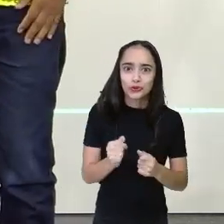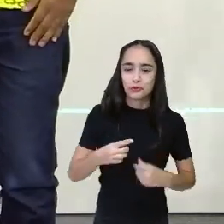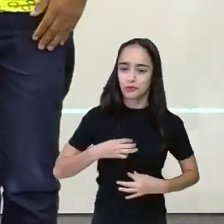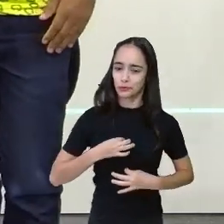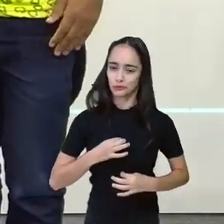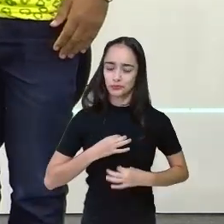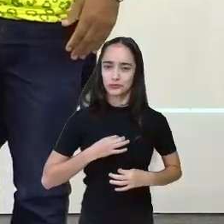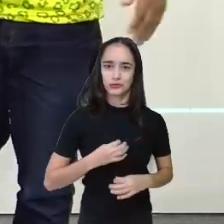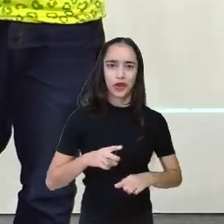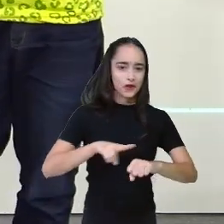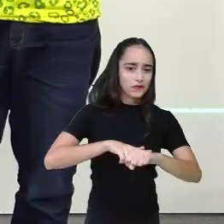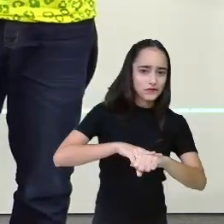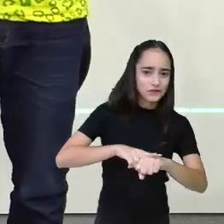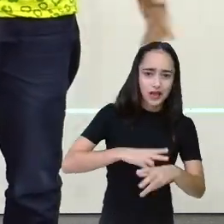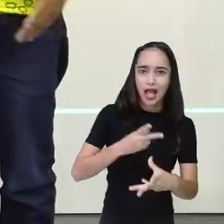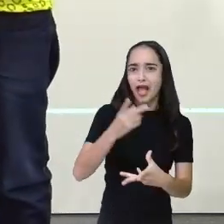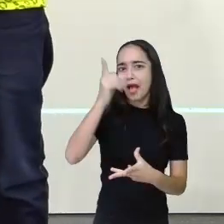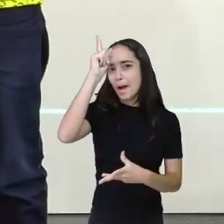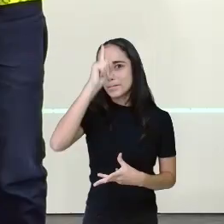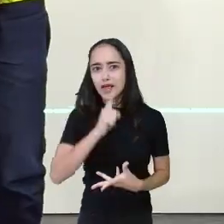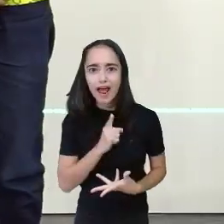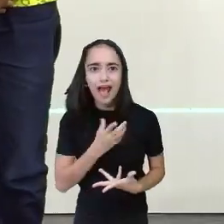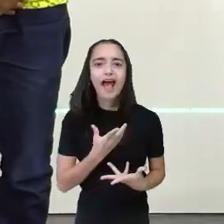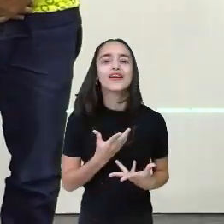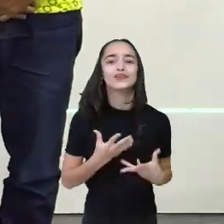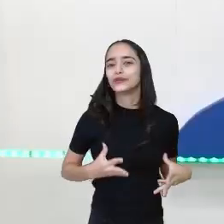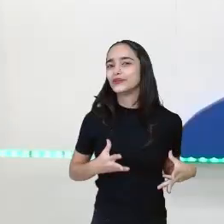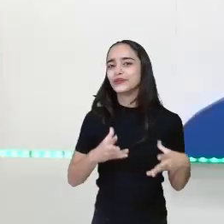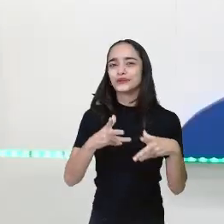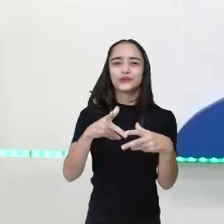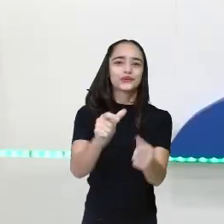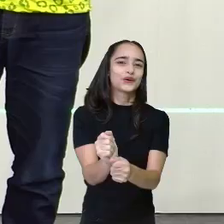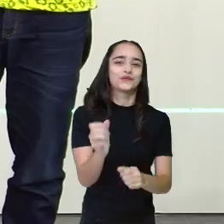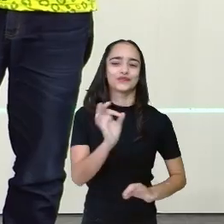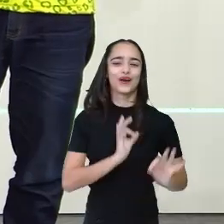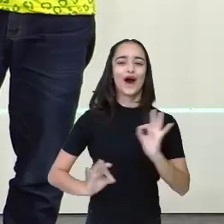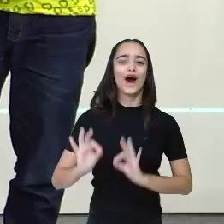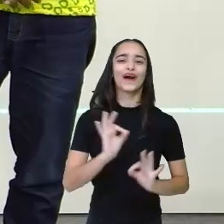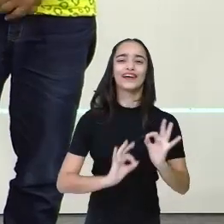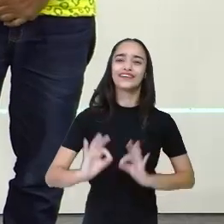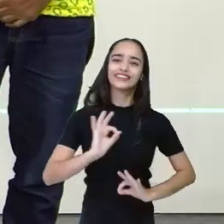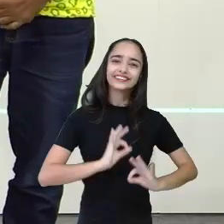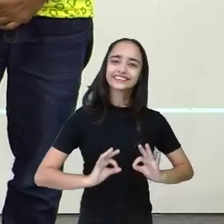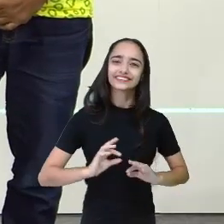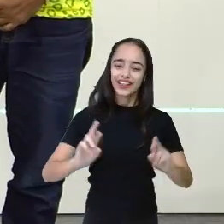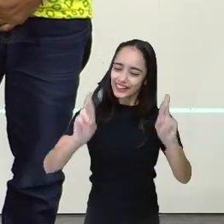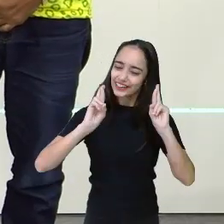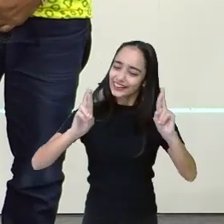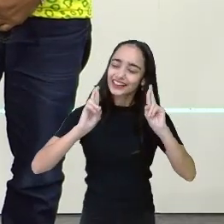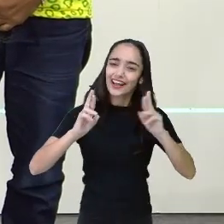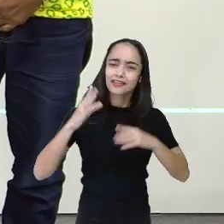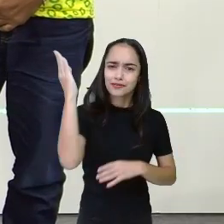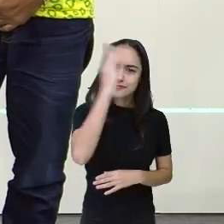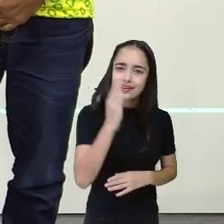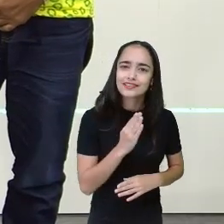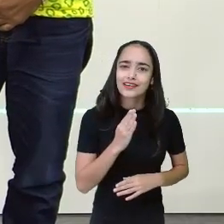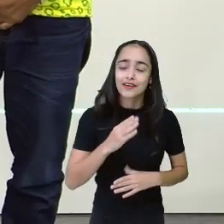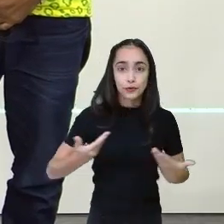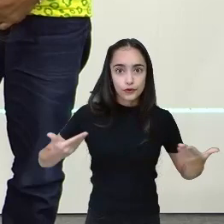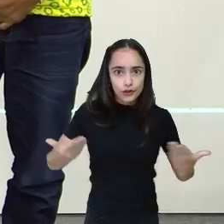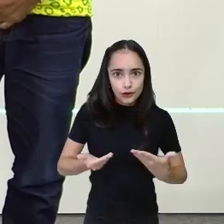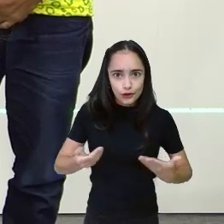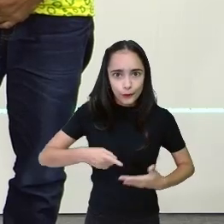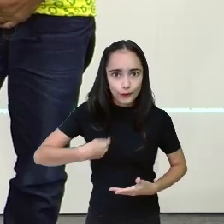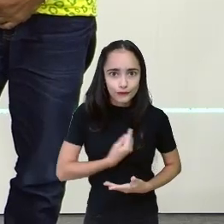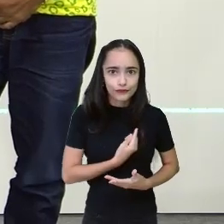amarelo, a senhora tá de verde, também, olha. A professora ali, todo mundo paramentado para torcer para a nossa seleção. E hoje a gente